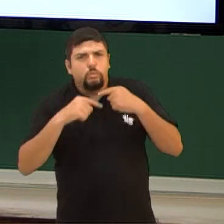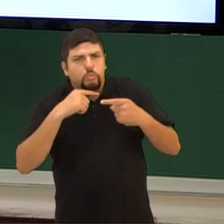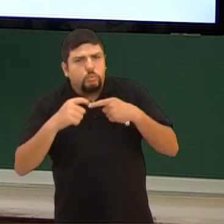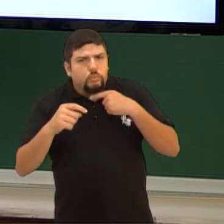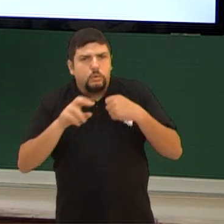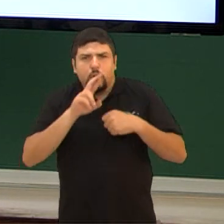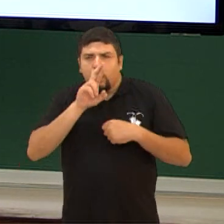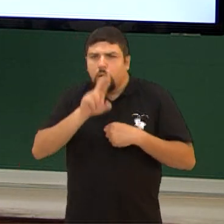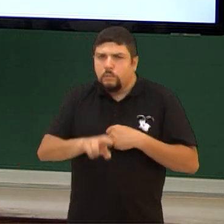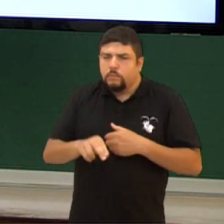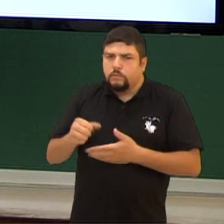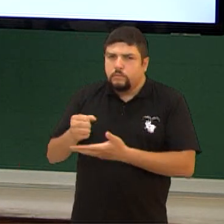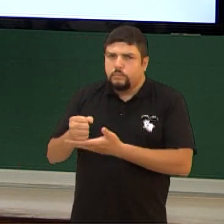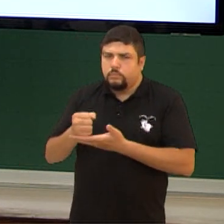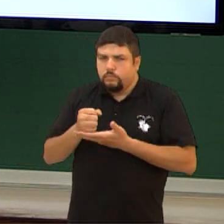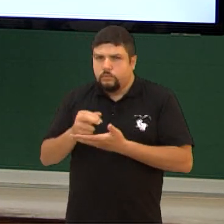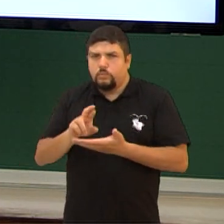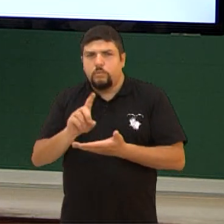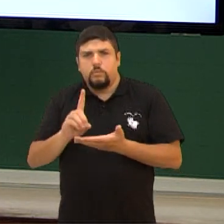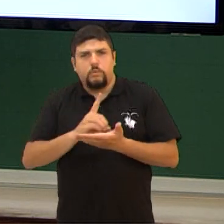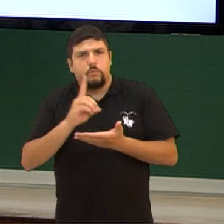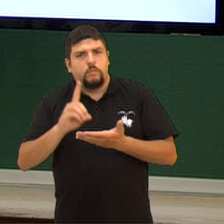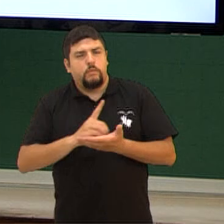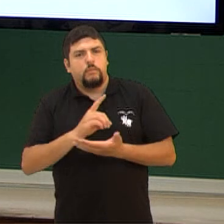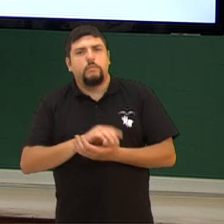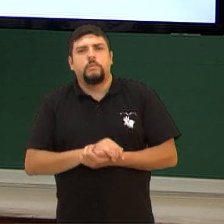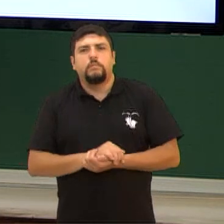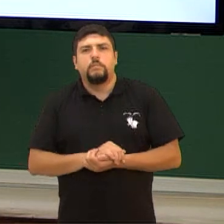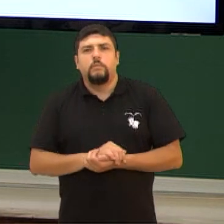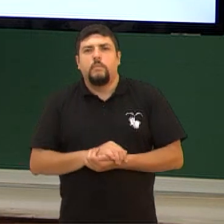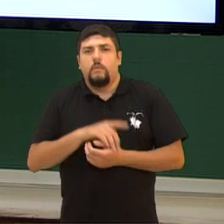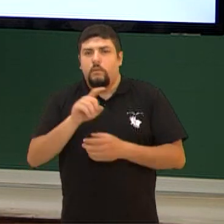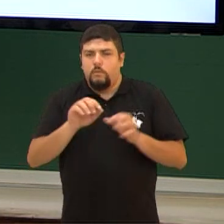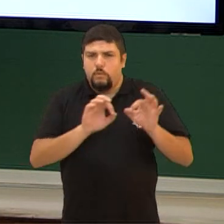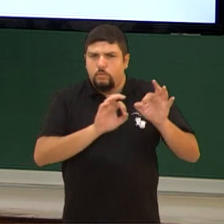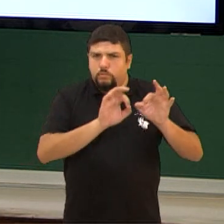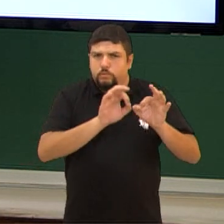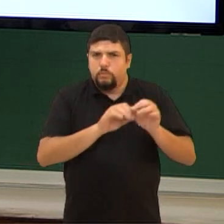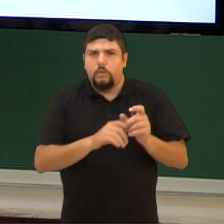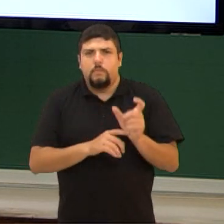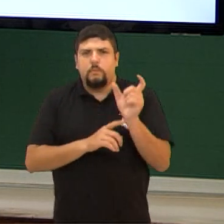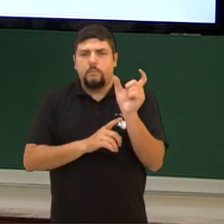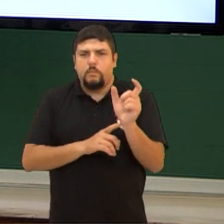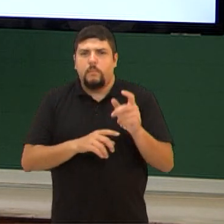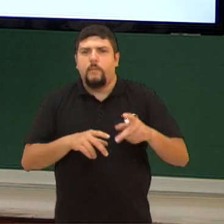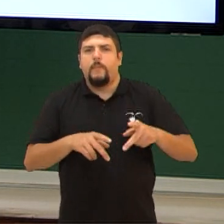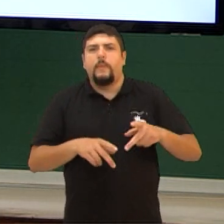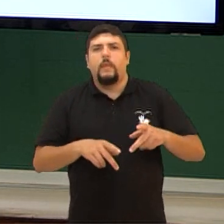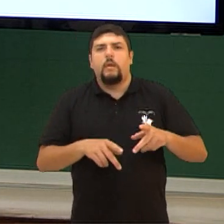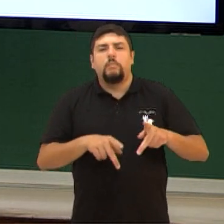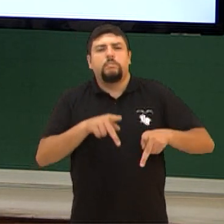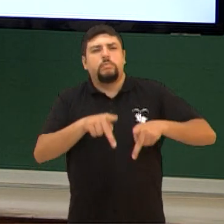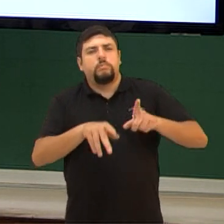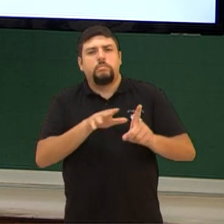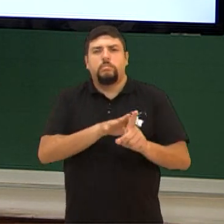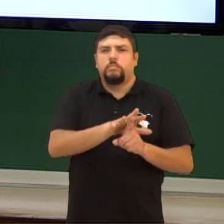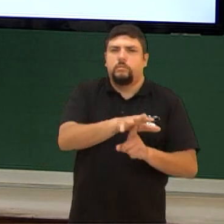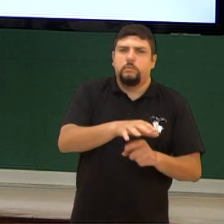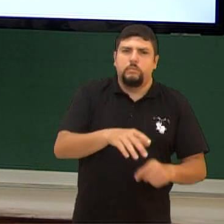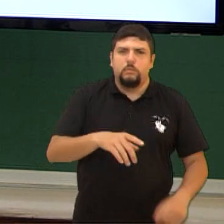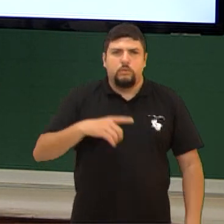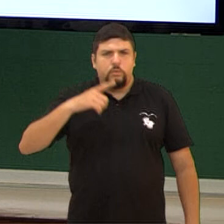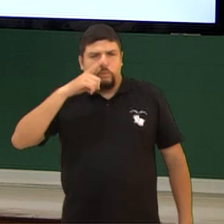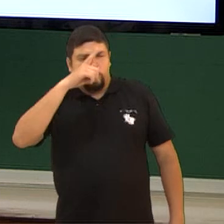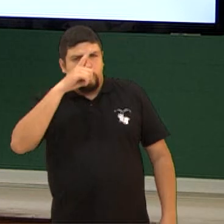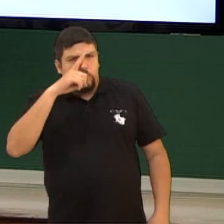fazer, tá ok? A minha dica é, você vai formar as palavras popularidade, perigoso,